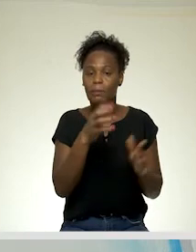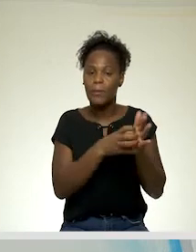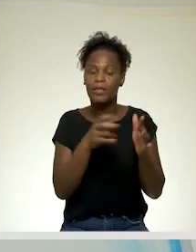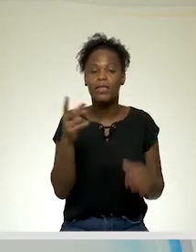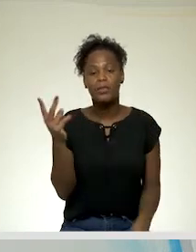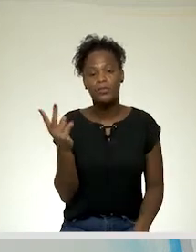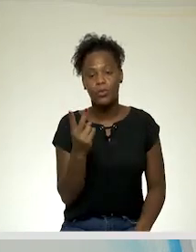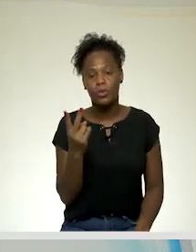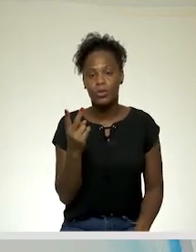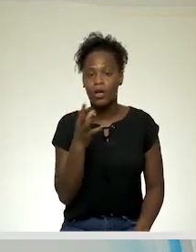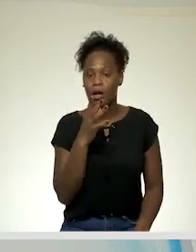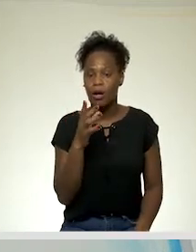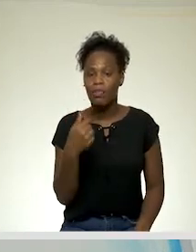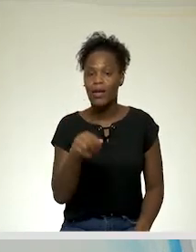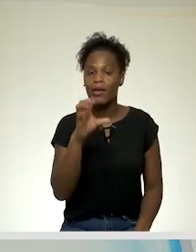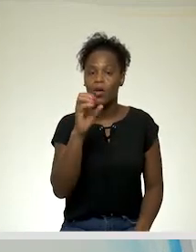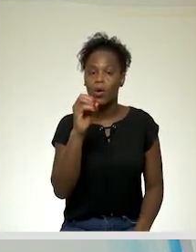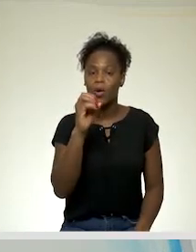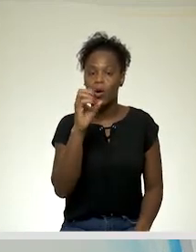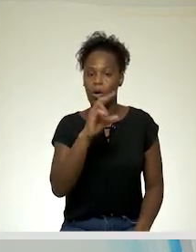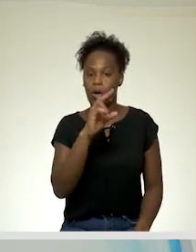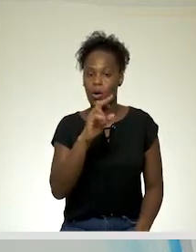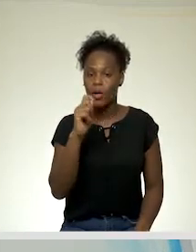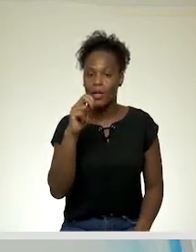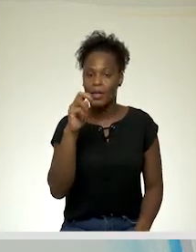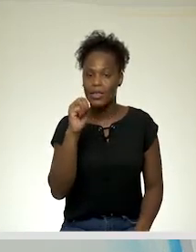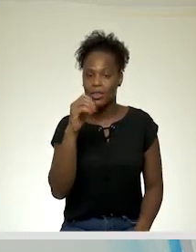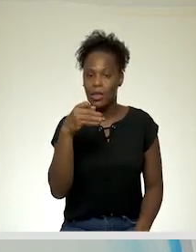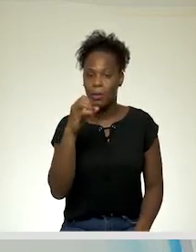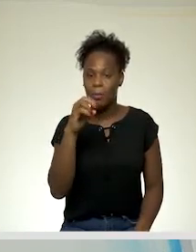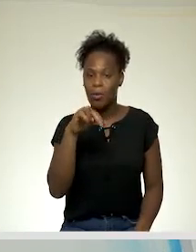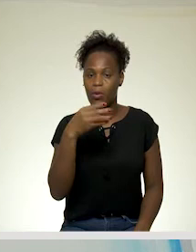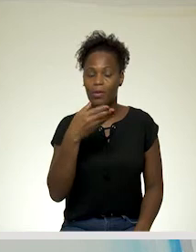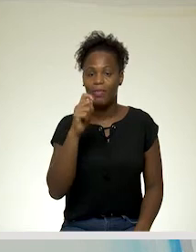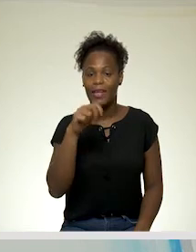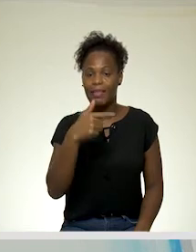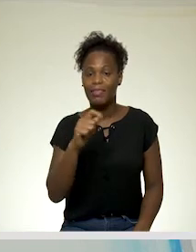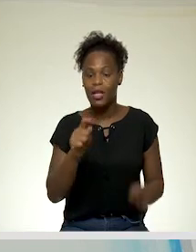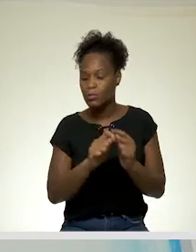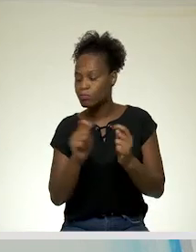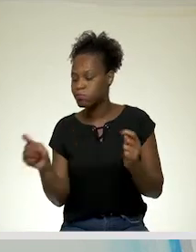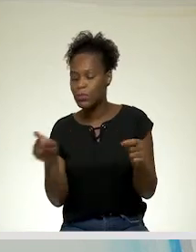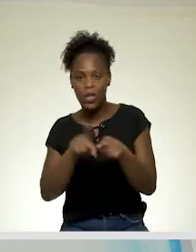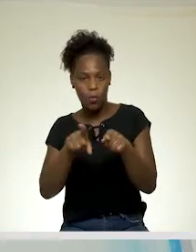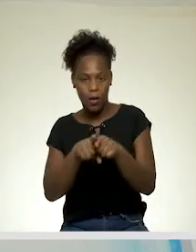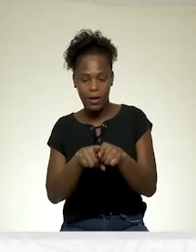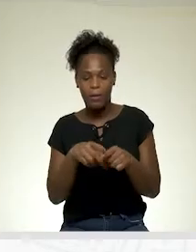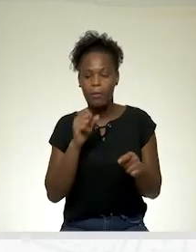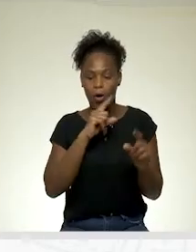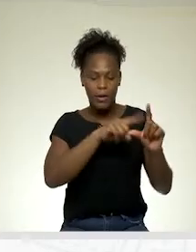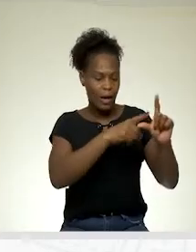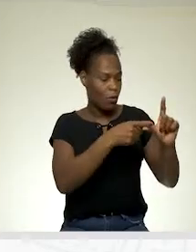são lados correspondentes, têm o mesmo comprimento. Nesse lado vocês podem ver 2